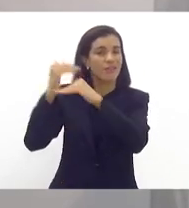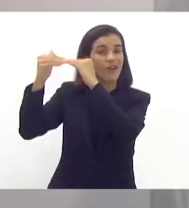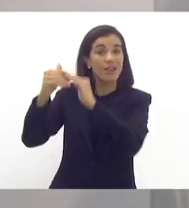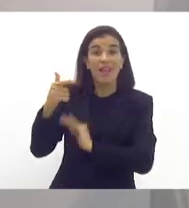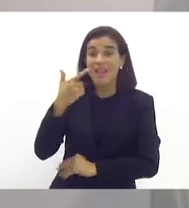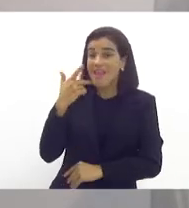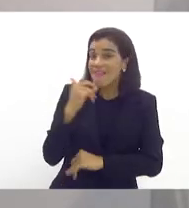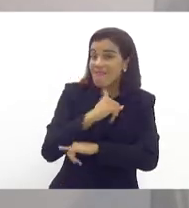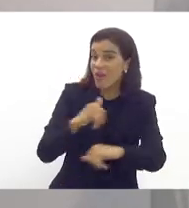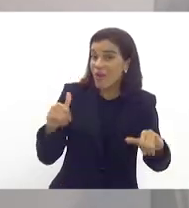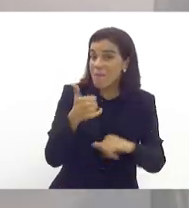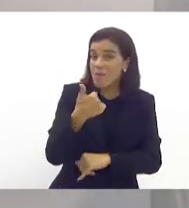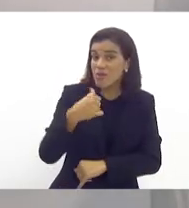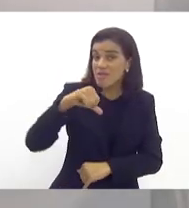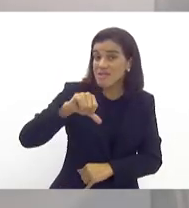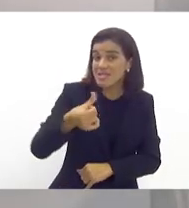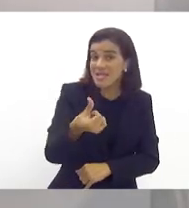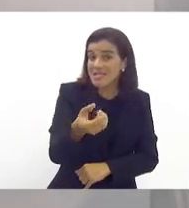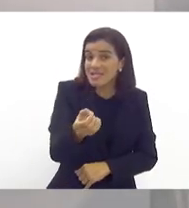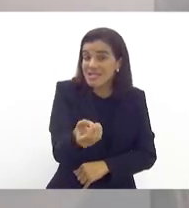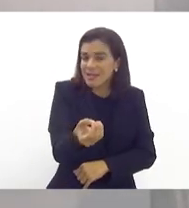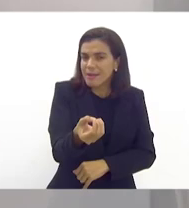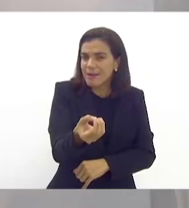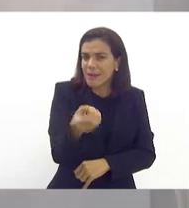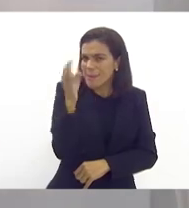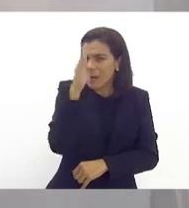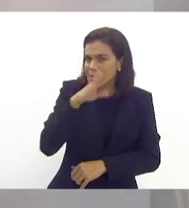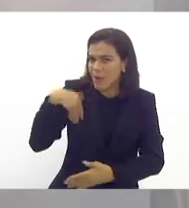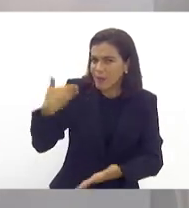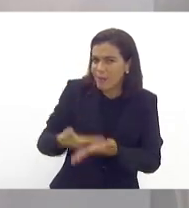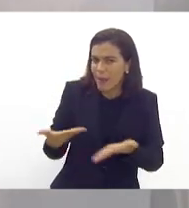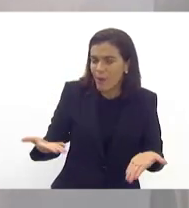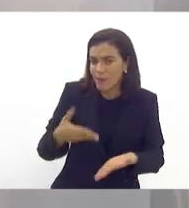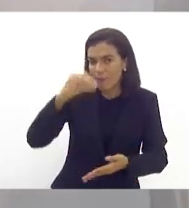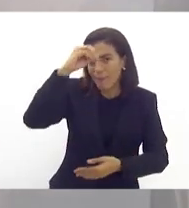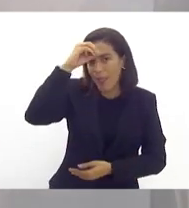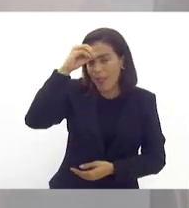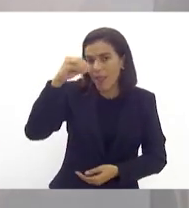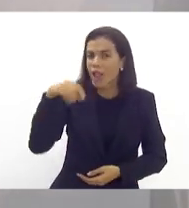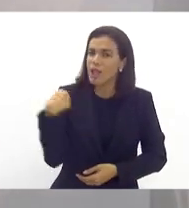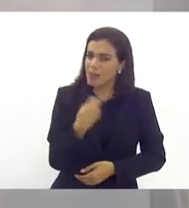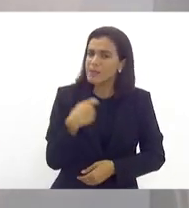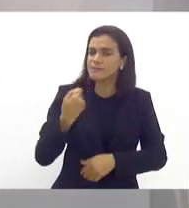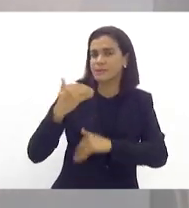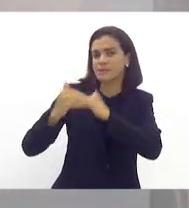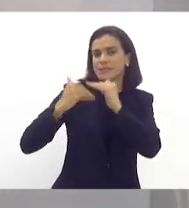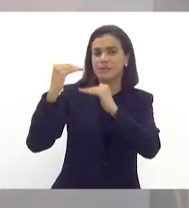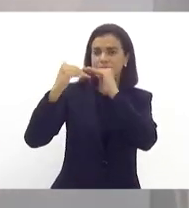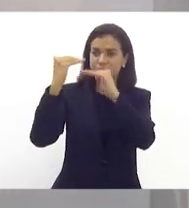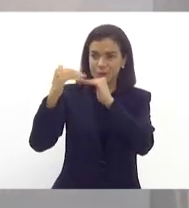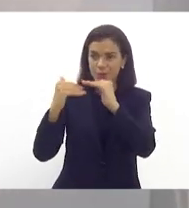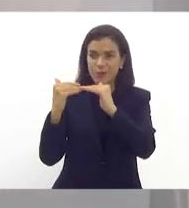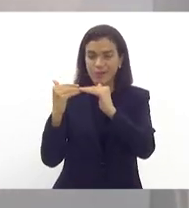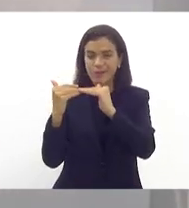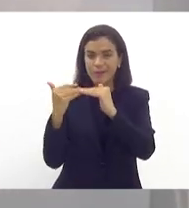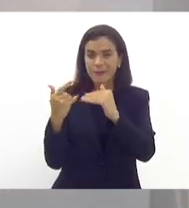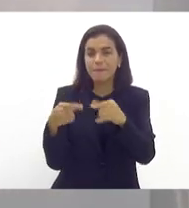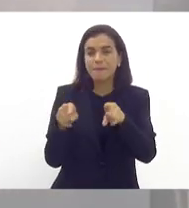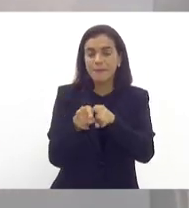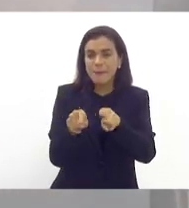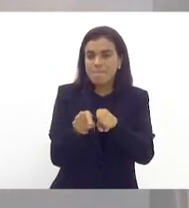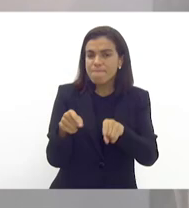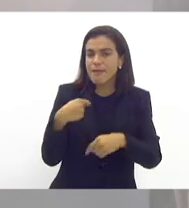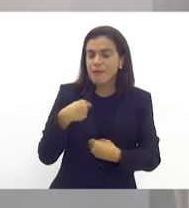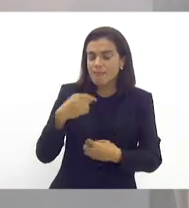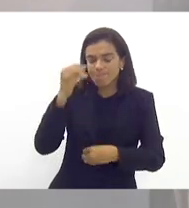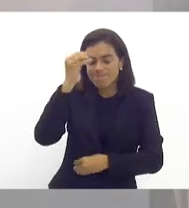em 1960 nós ainda não sabemos disso no Brasil gente a gente precisa evoluir a gente precisa sair disso né e assim o que me alimenta